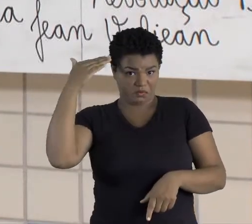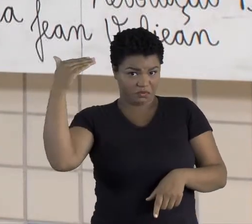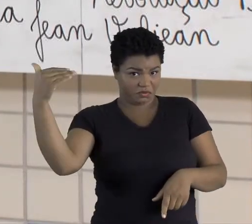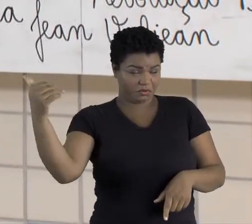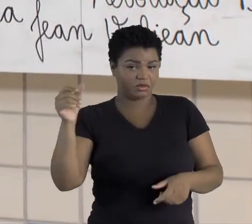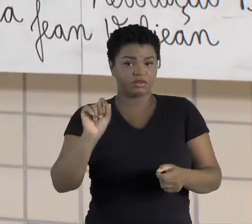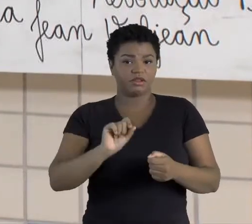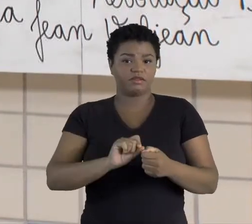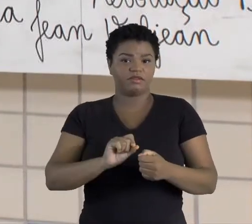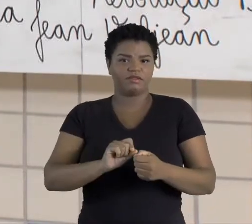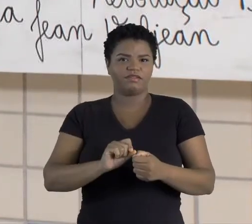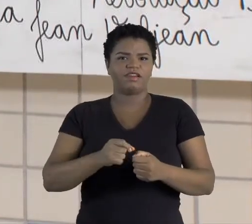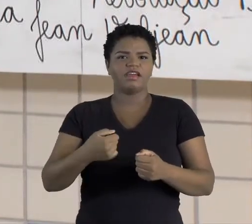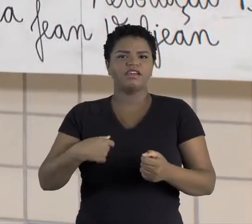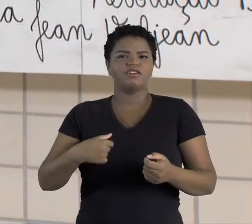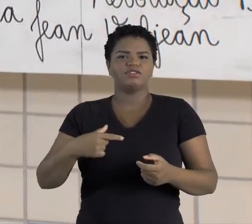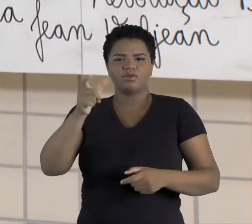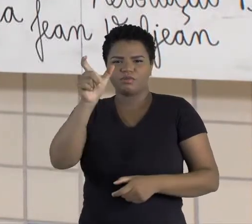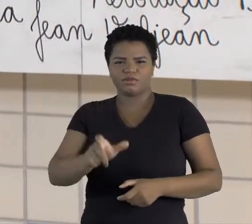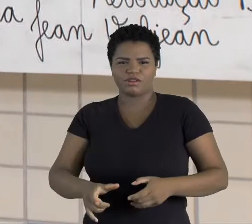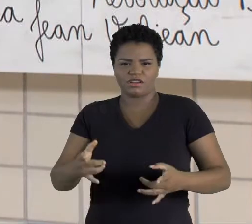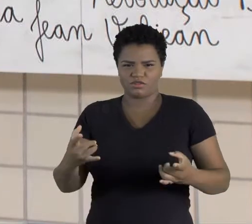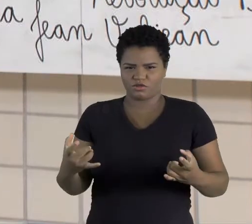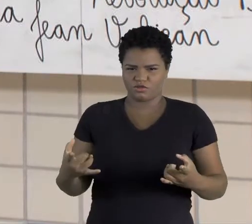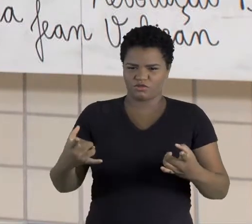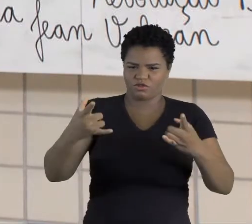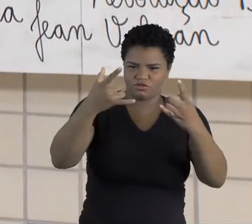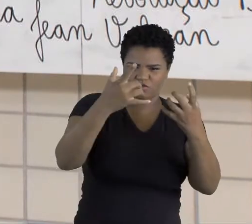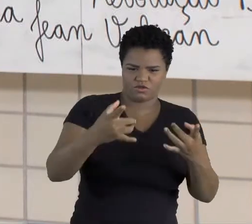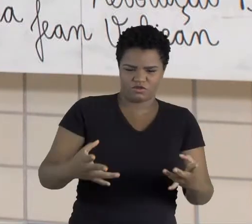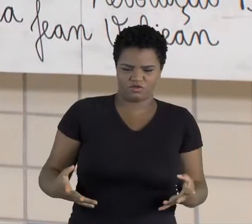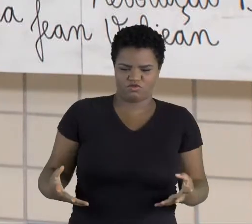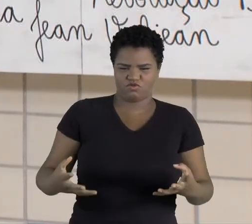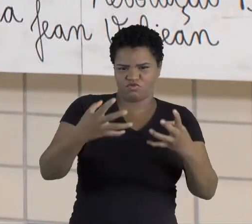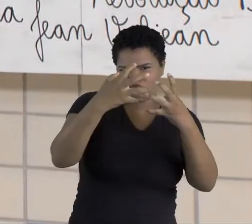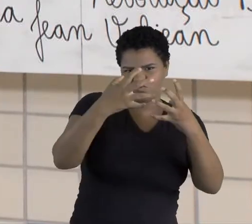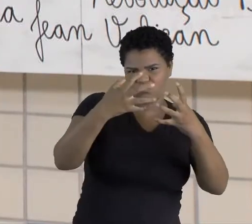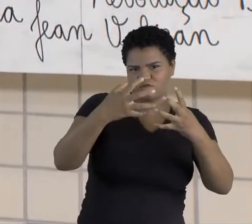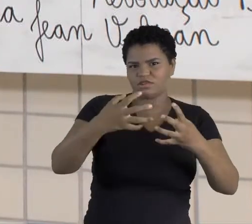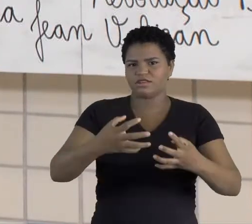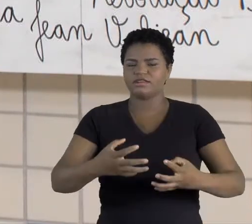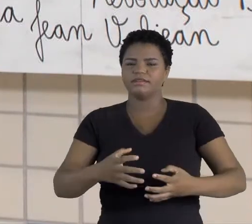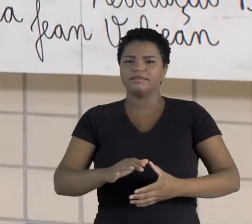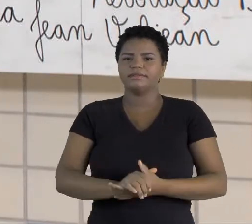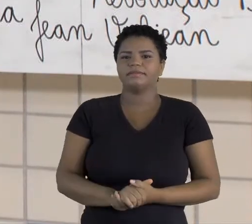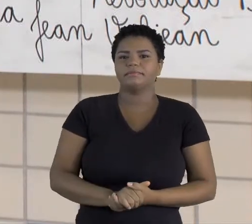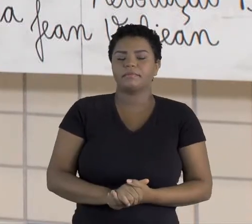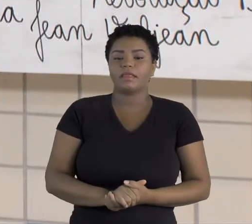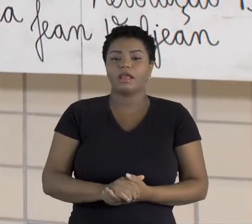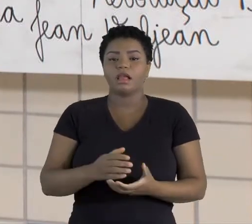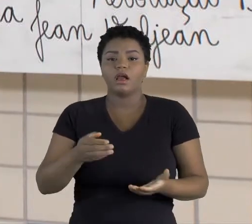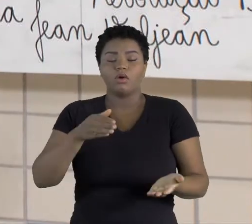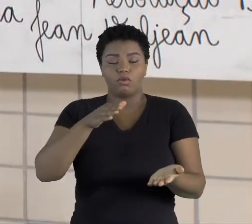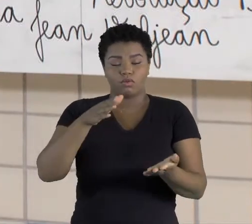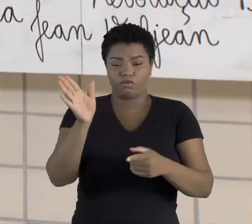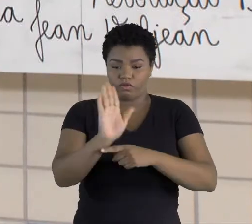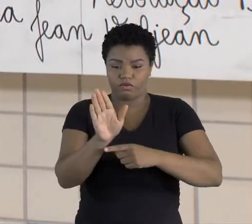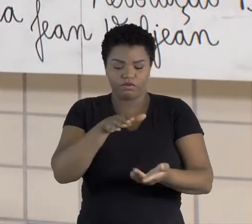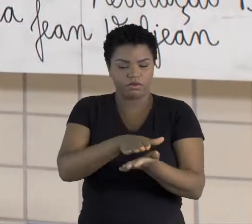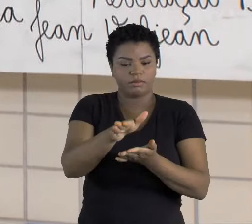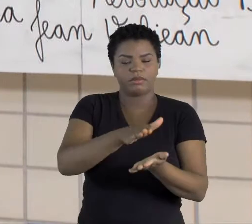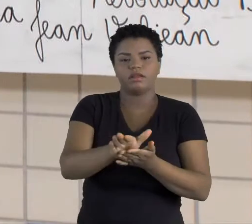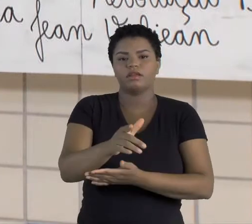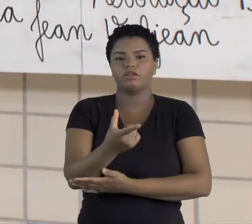de Wolverine, que vocês todos conhecem. Na época que o filme foi lançado em 2012, logo após